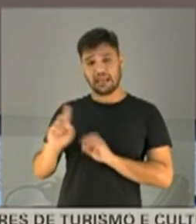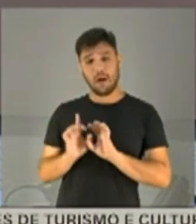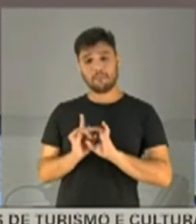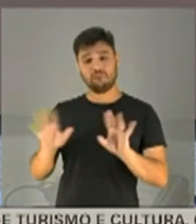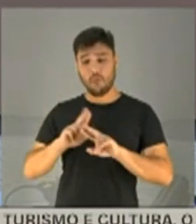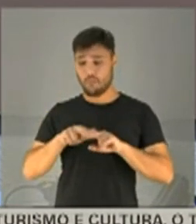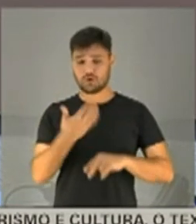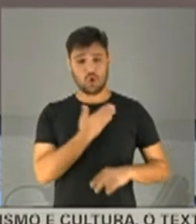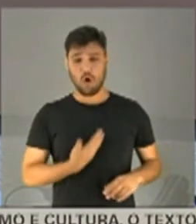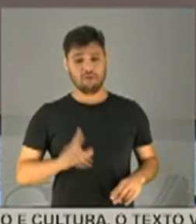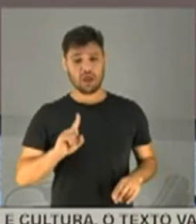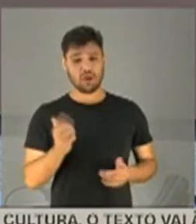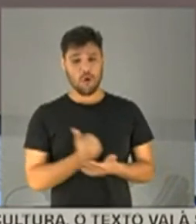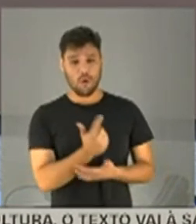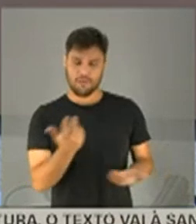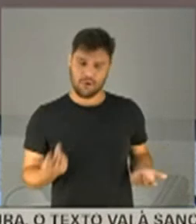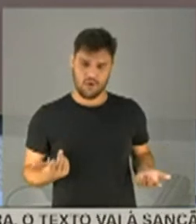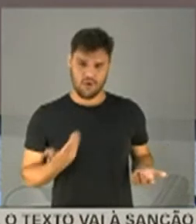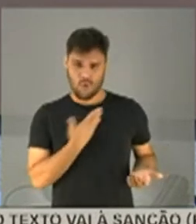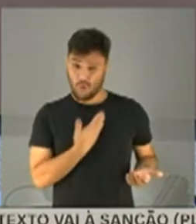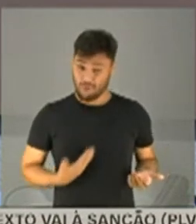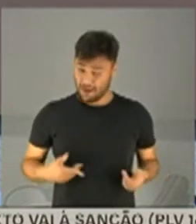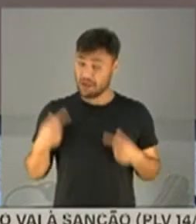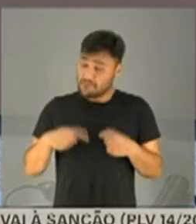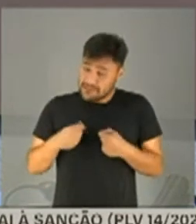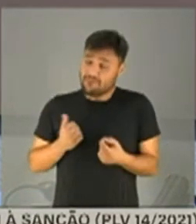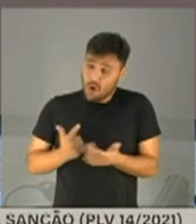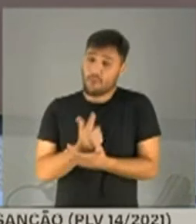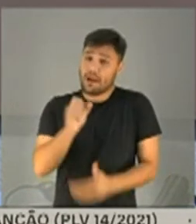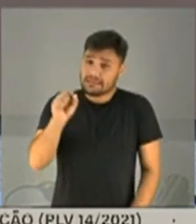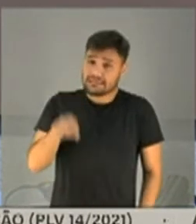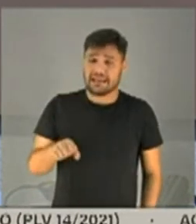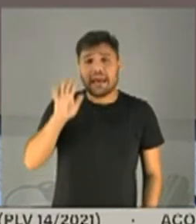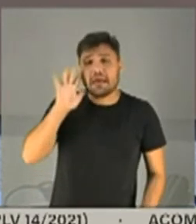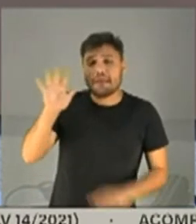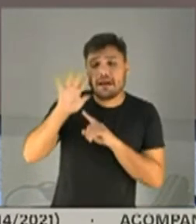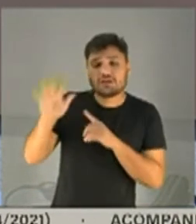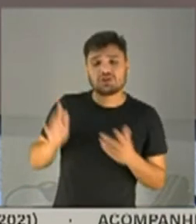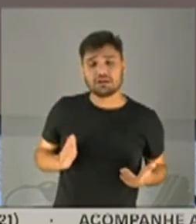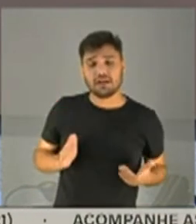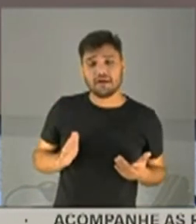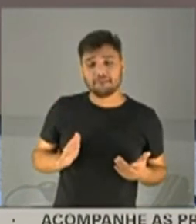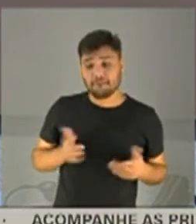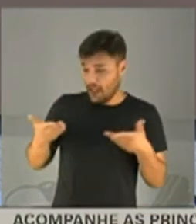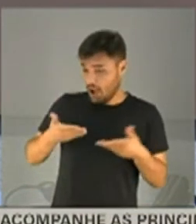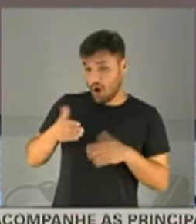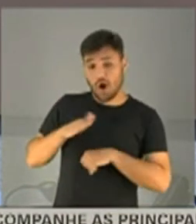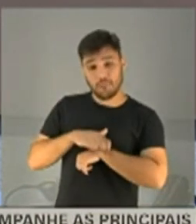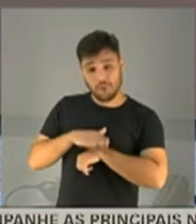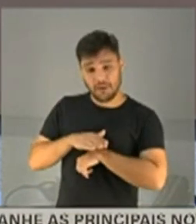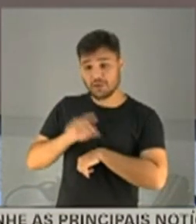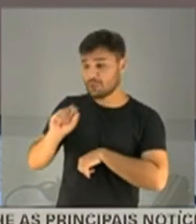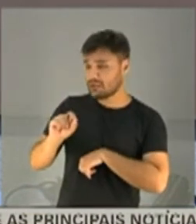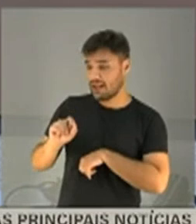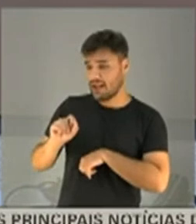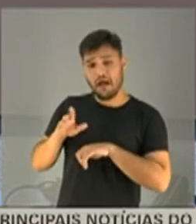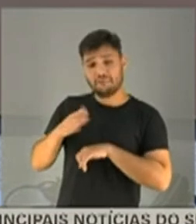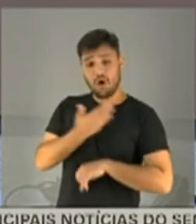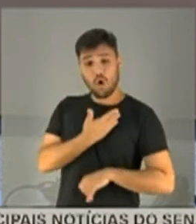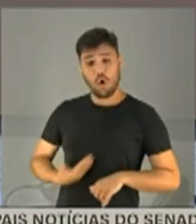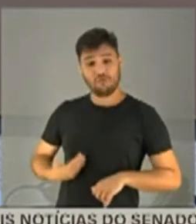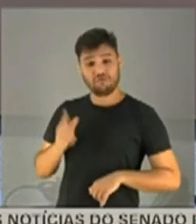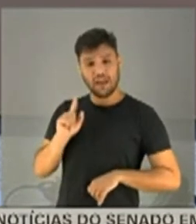governo fez bem de não comprar. O governo deveria ter comprado. Imagina como é que fica essa narrativa no momento que está sendo noticiado que o